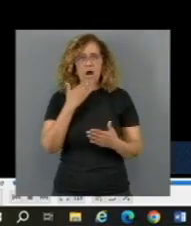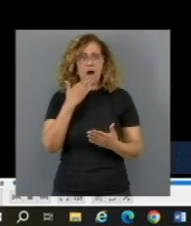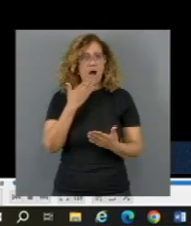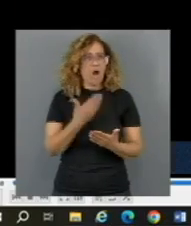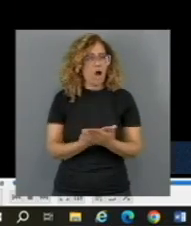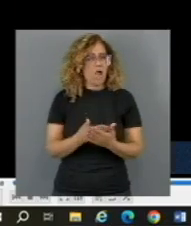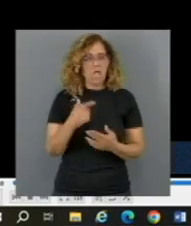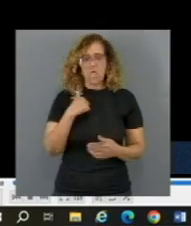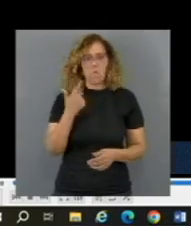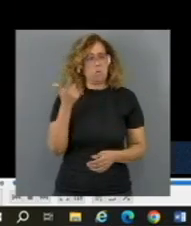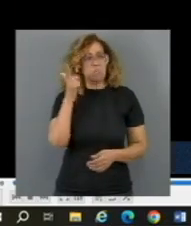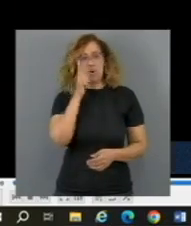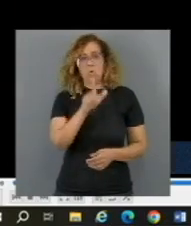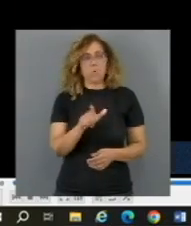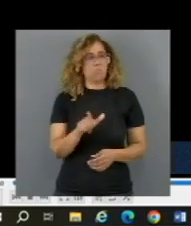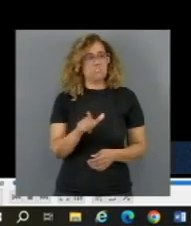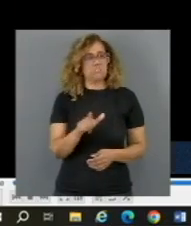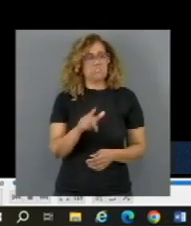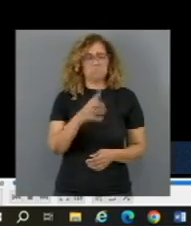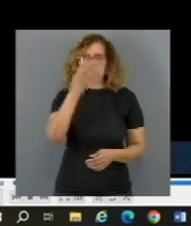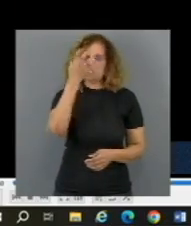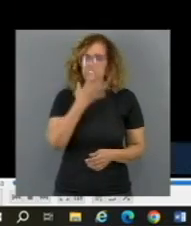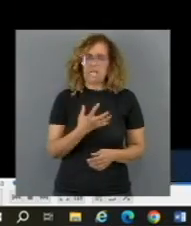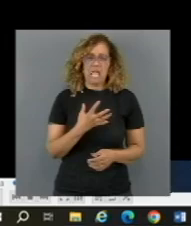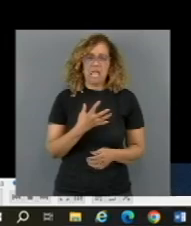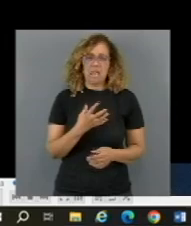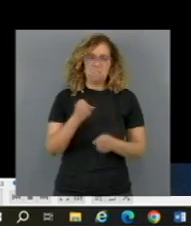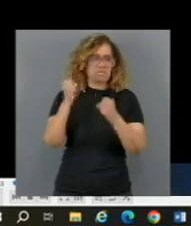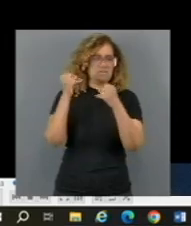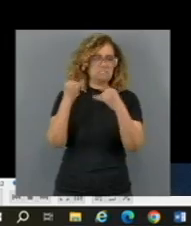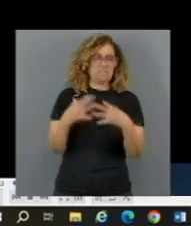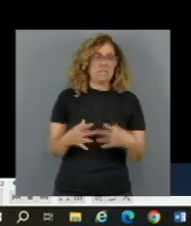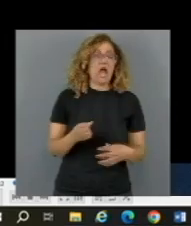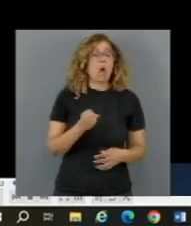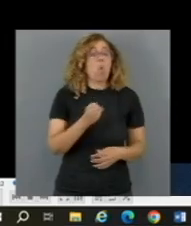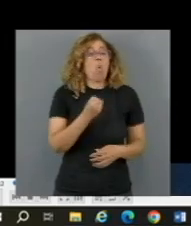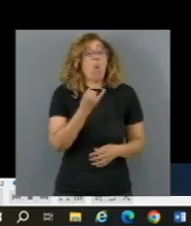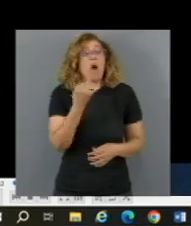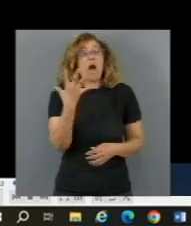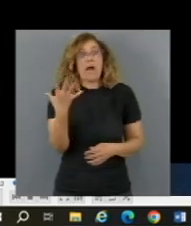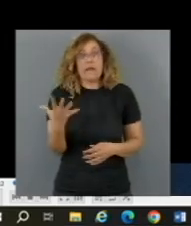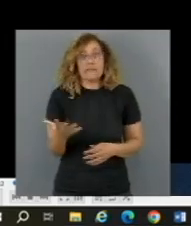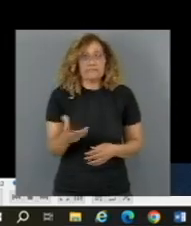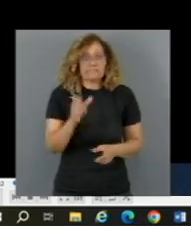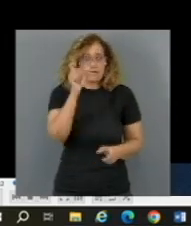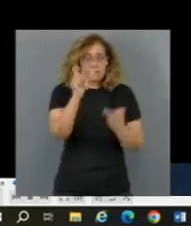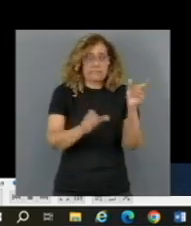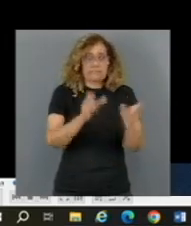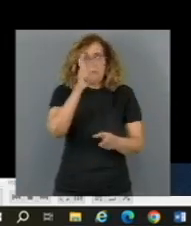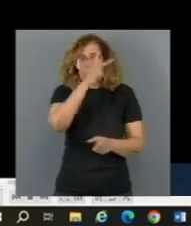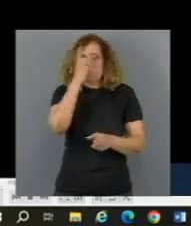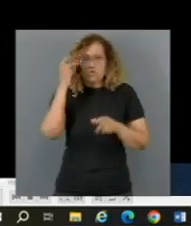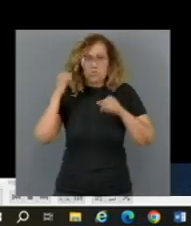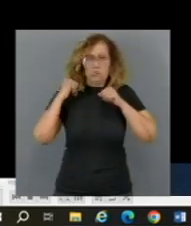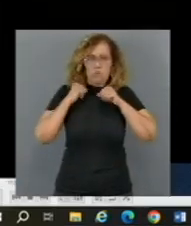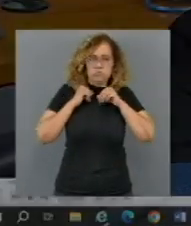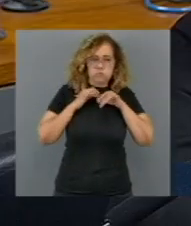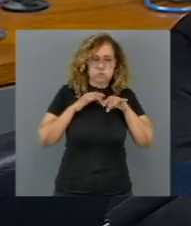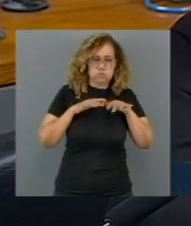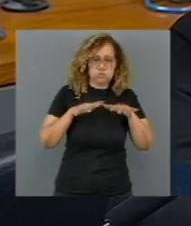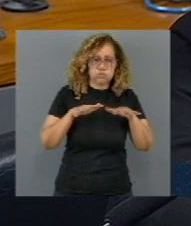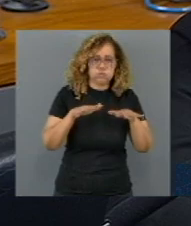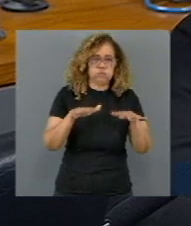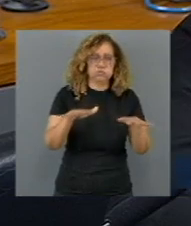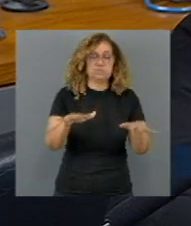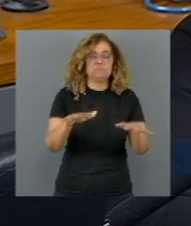eu não consigo, sinceramente, mensurar quantas milhares de pessoas tinham aí, mas essa é a